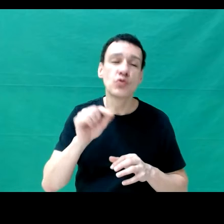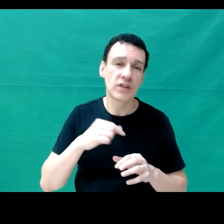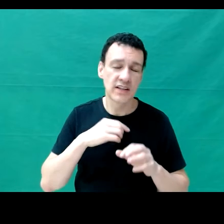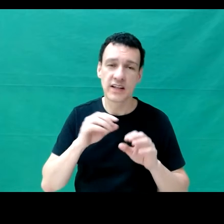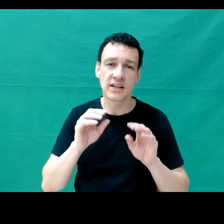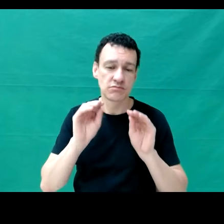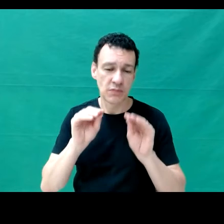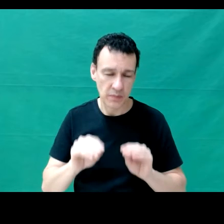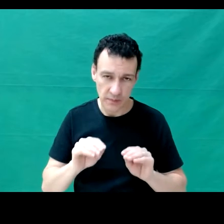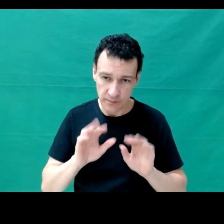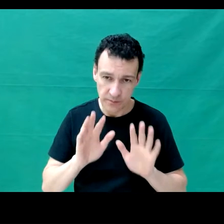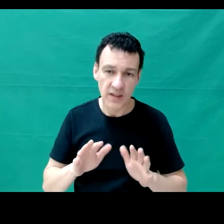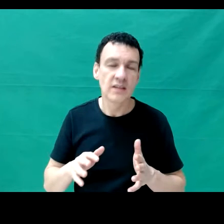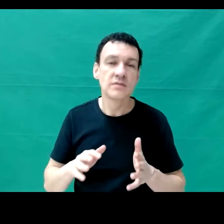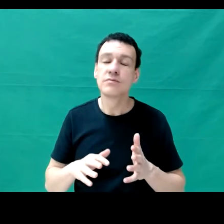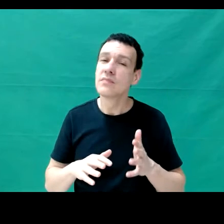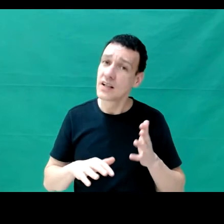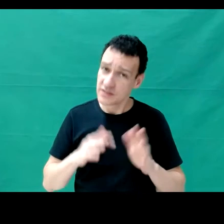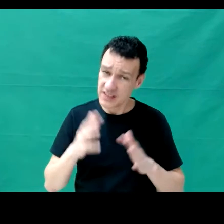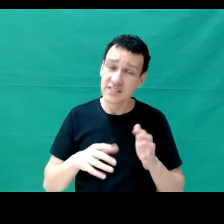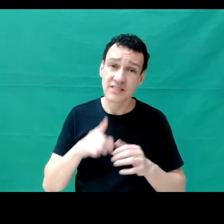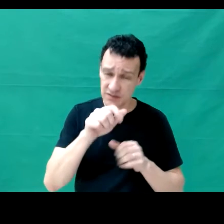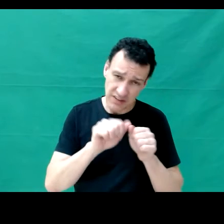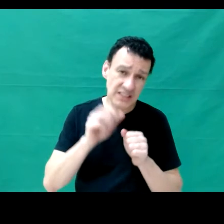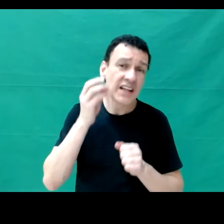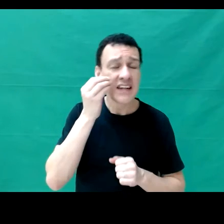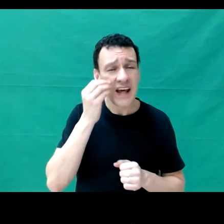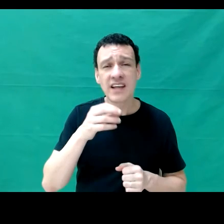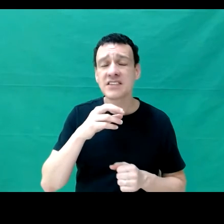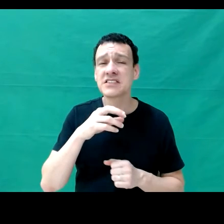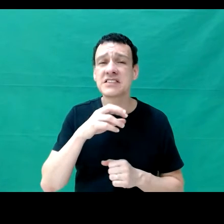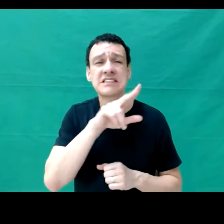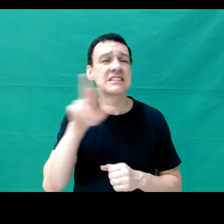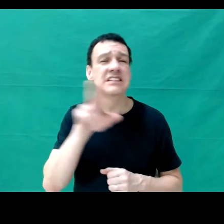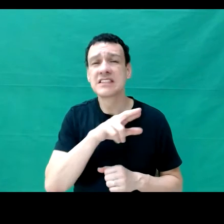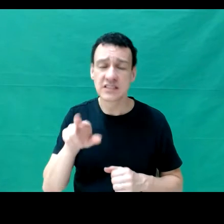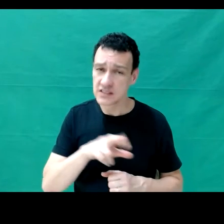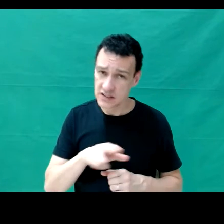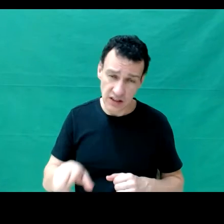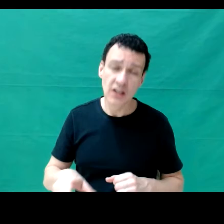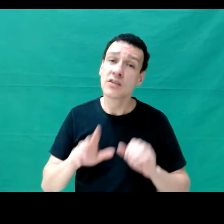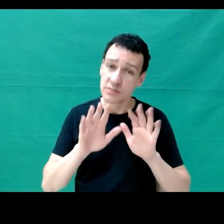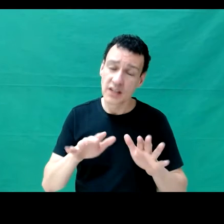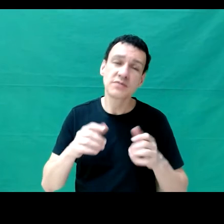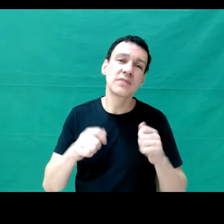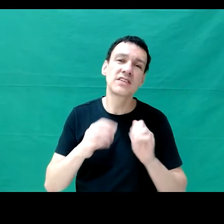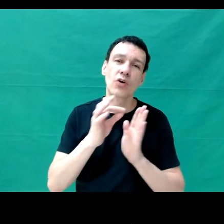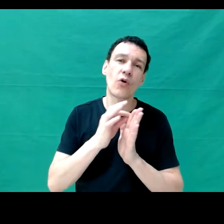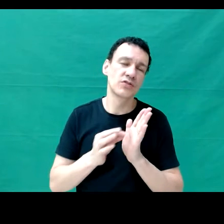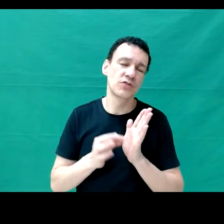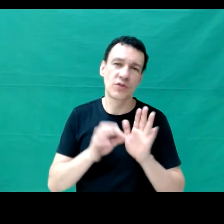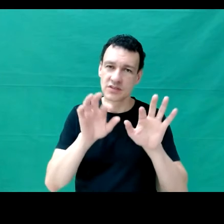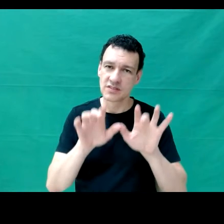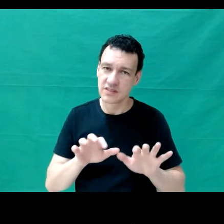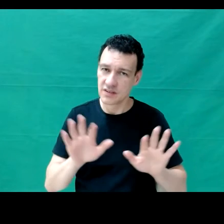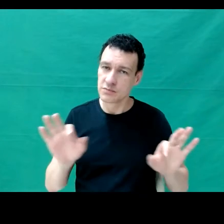muito ilimitada, né, tipo assim, você pode fazer os casos de testes que você quiser, basta codar esses casos de testes e ter